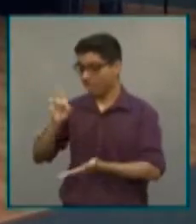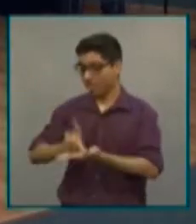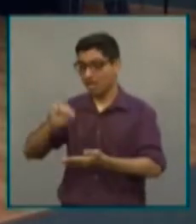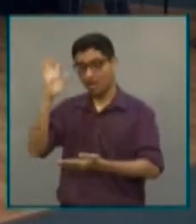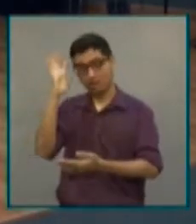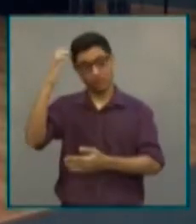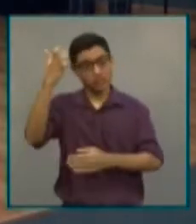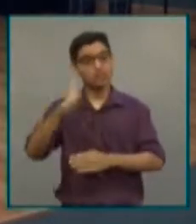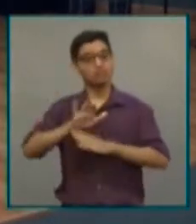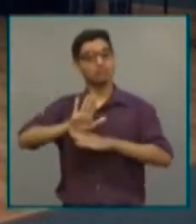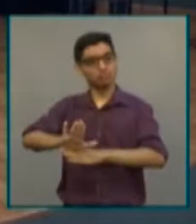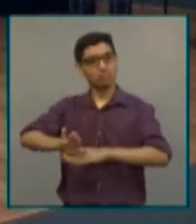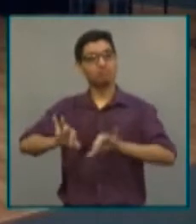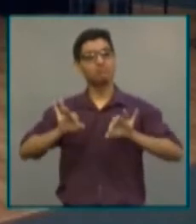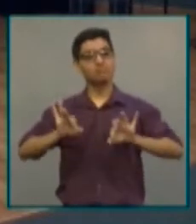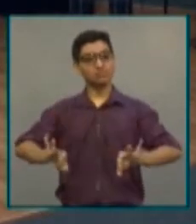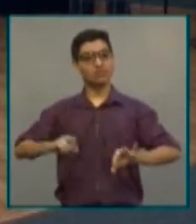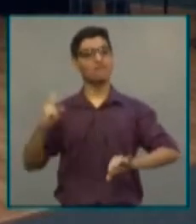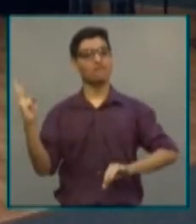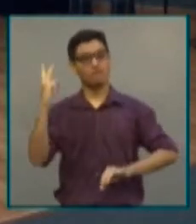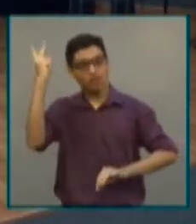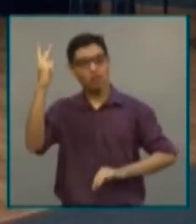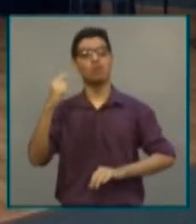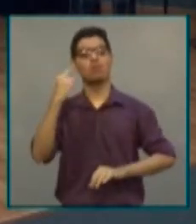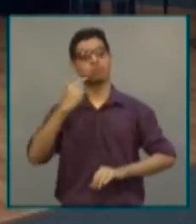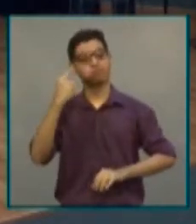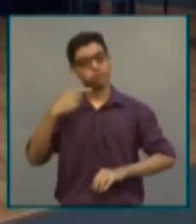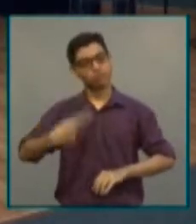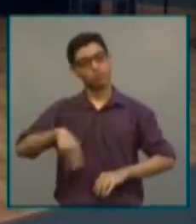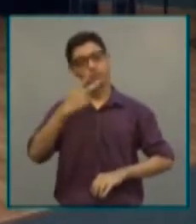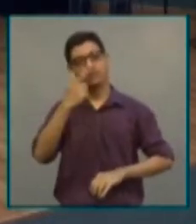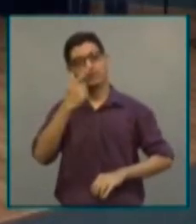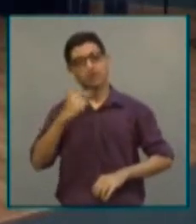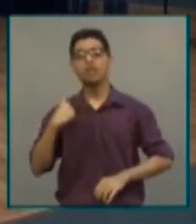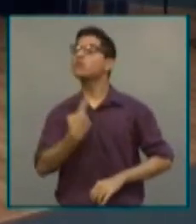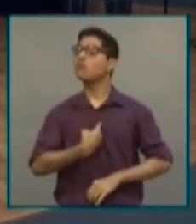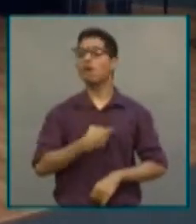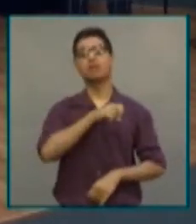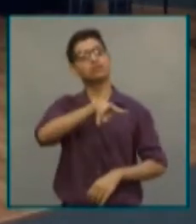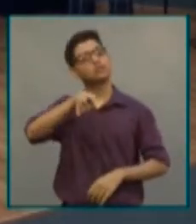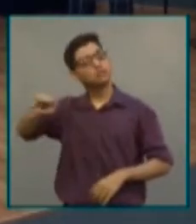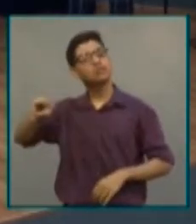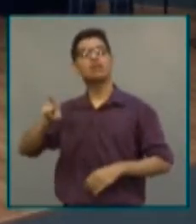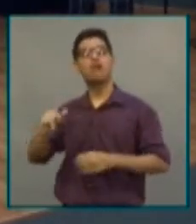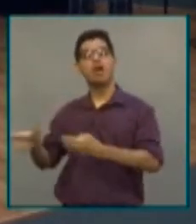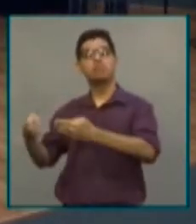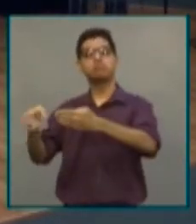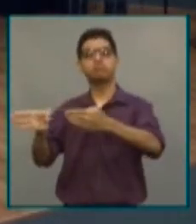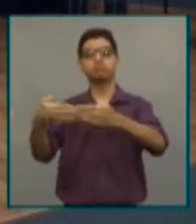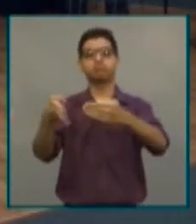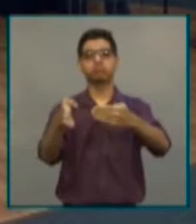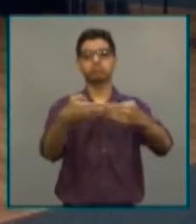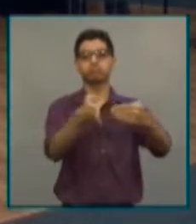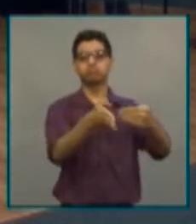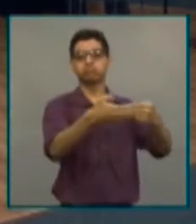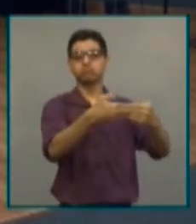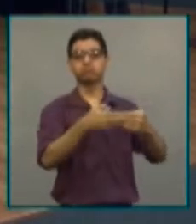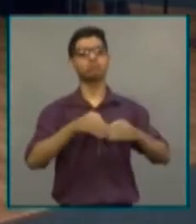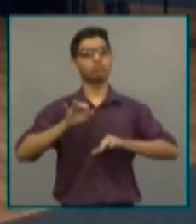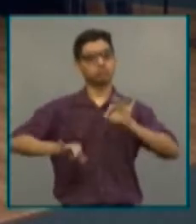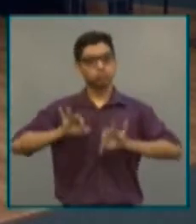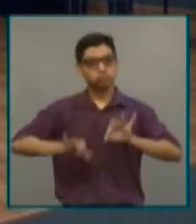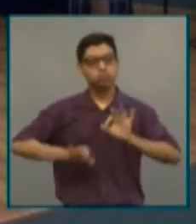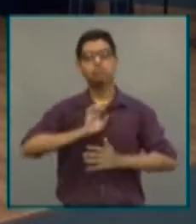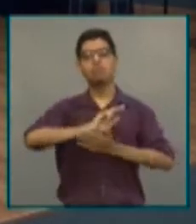trabalho dignas para a advocacia cearense. O que nós estamos vendo aí é fechamento de comarcas, de juizados especiais,